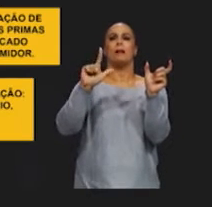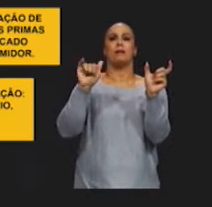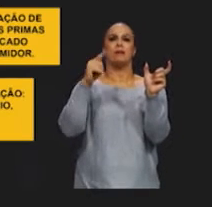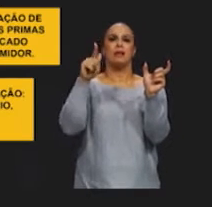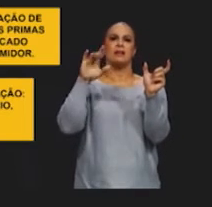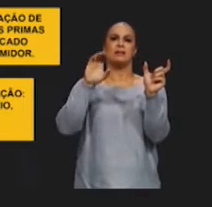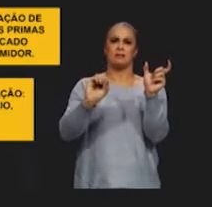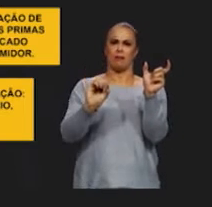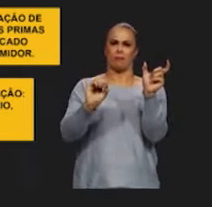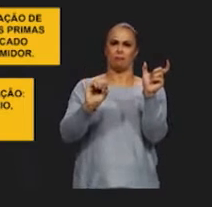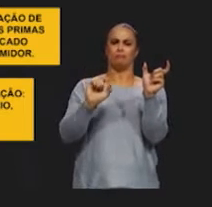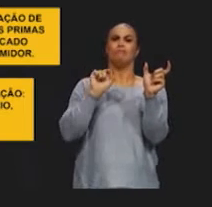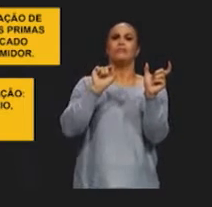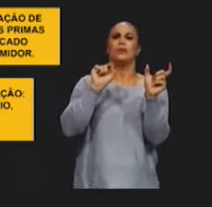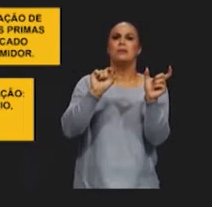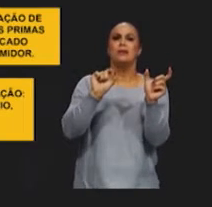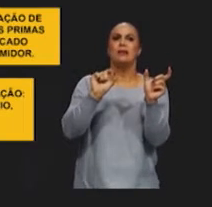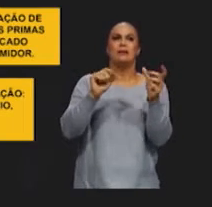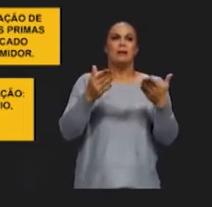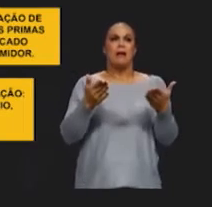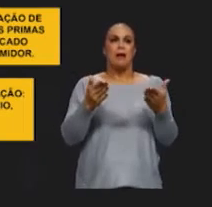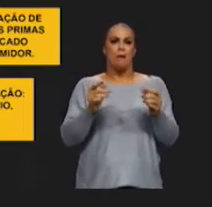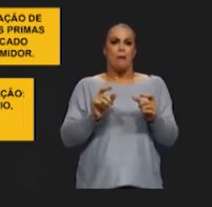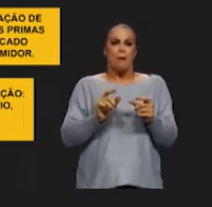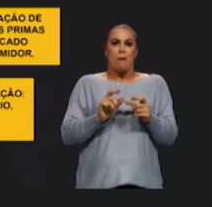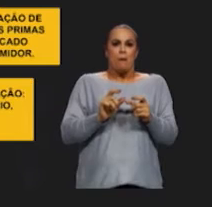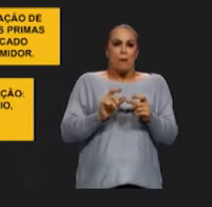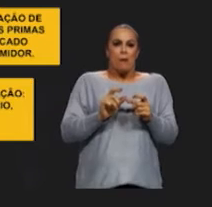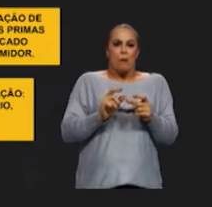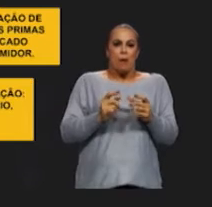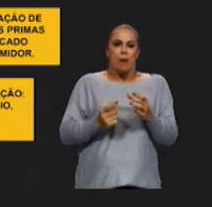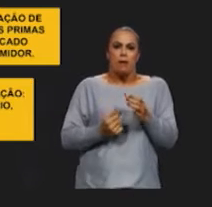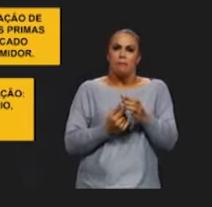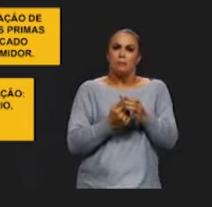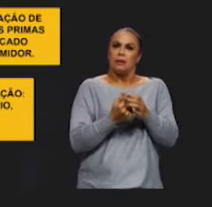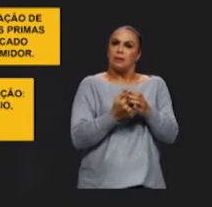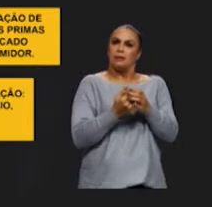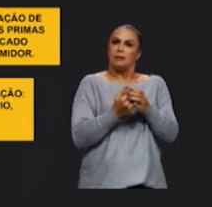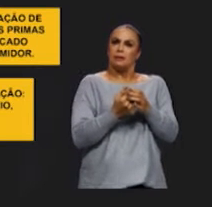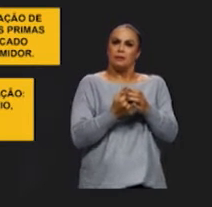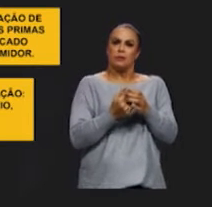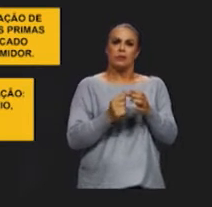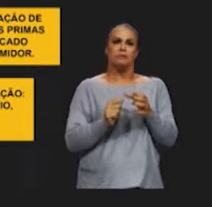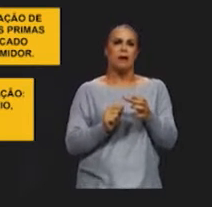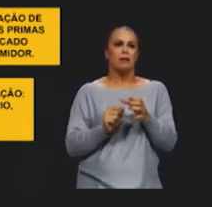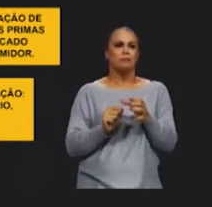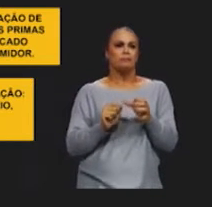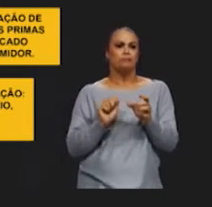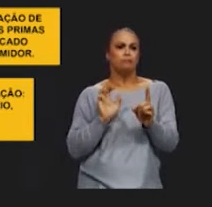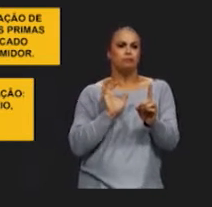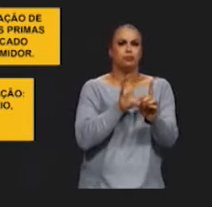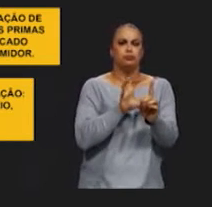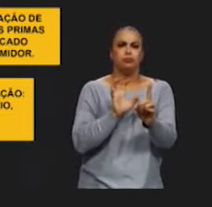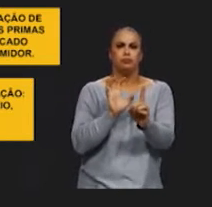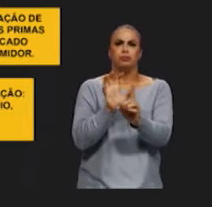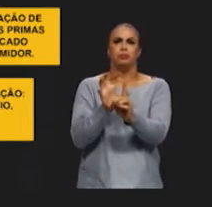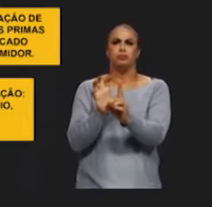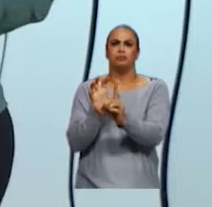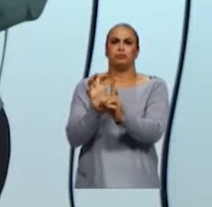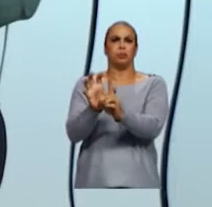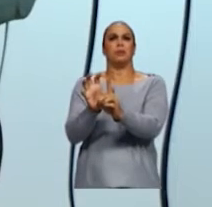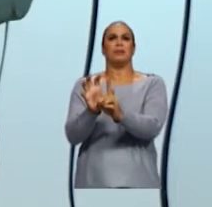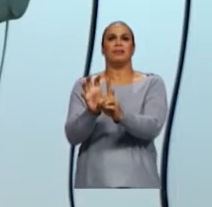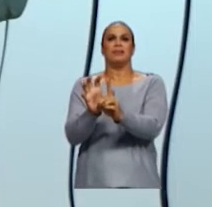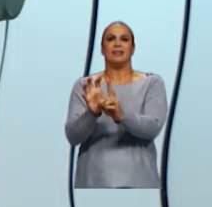globalização é esse fenômeno de expansão do capitalismo. Uma expansão que está associada